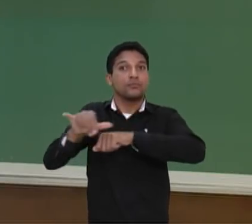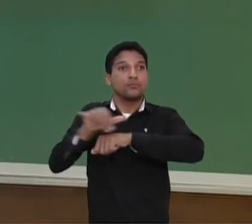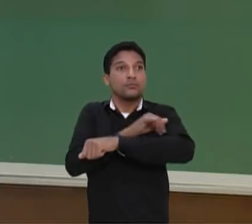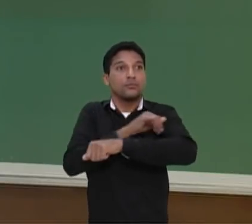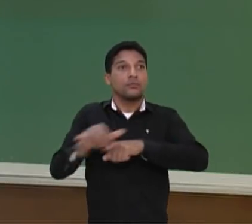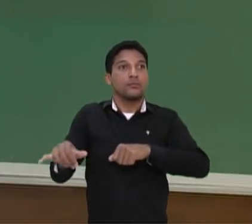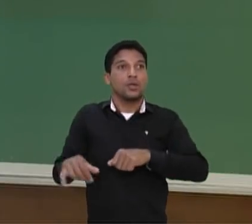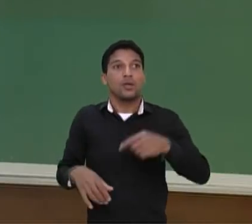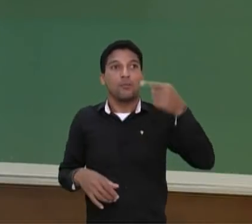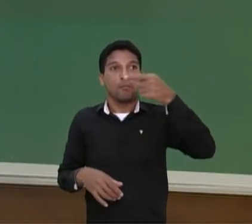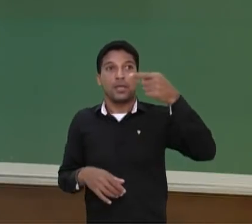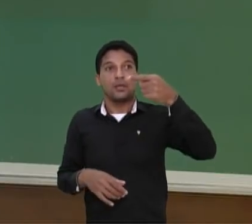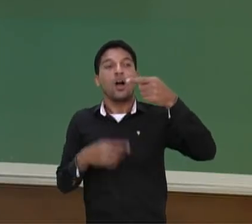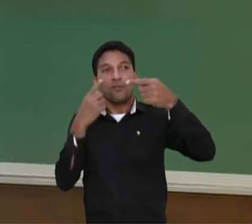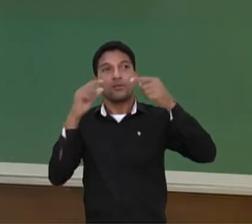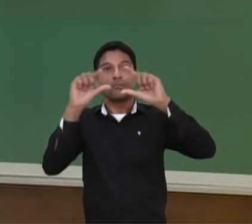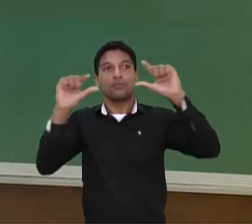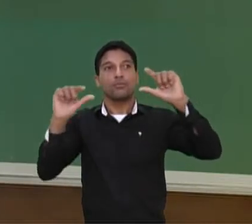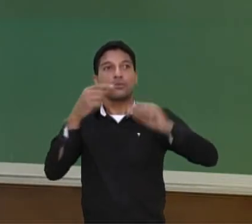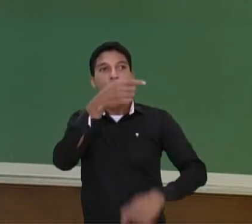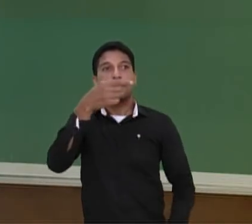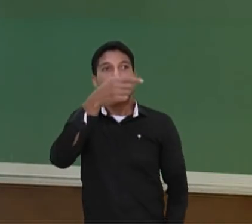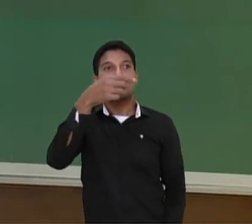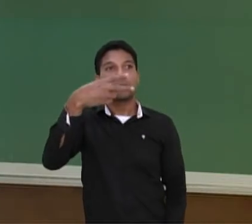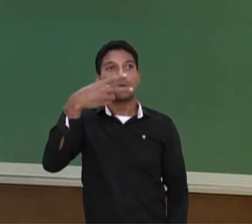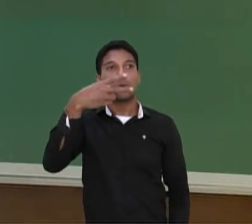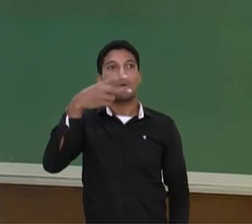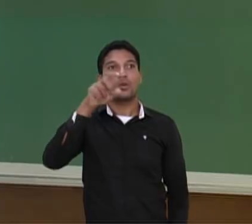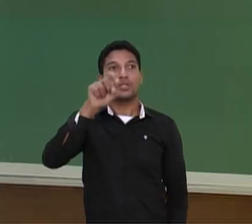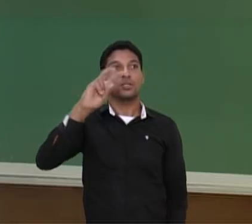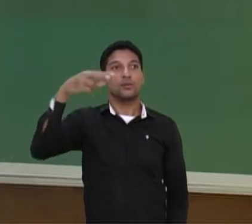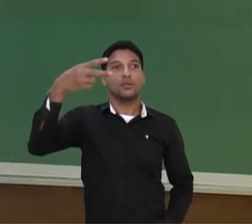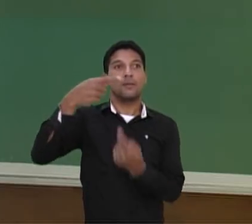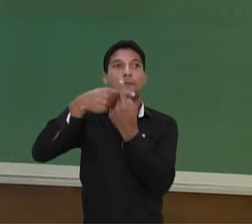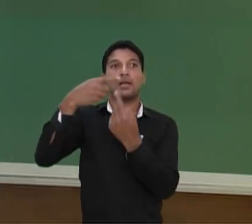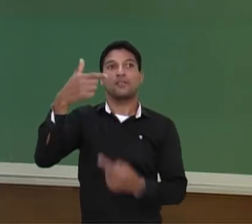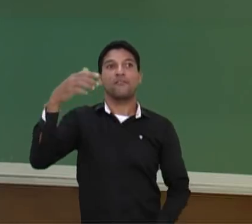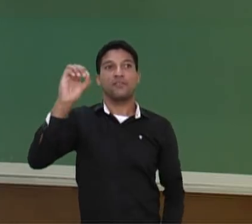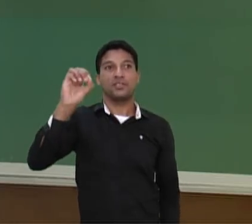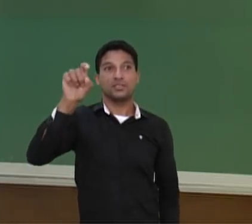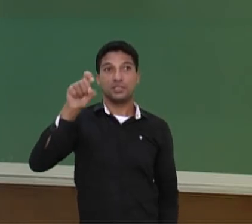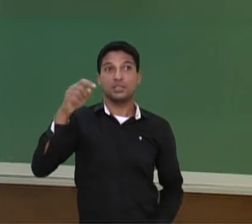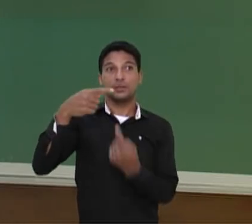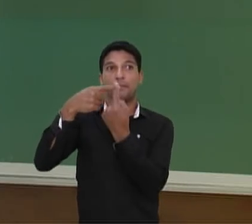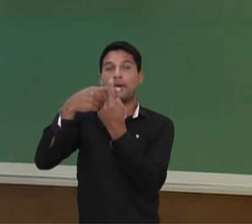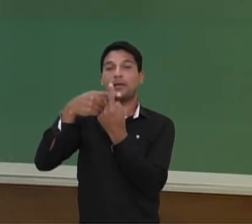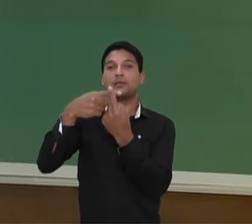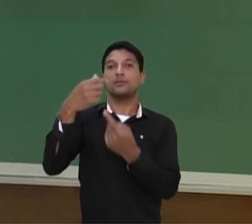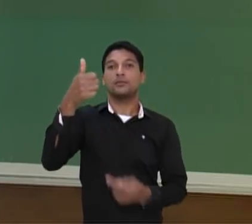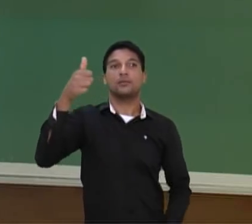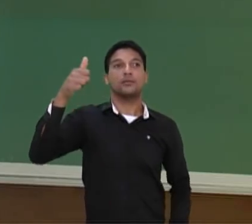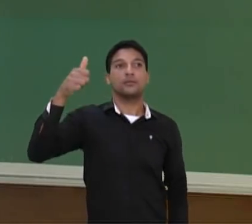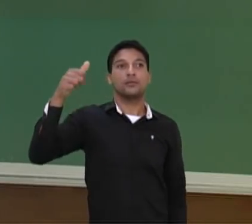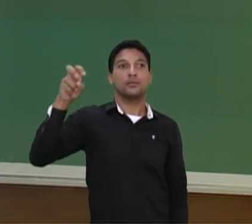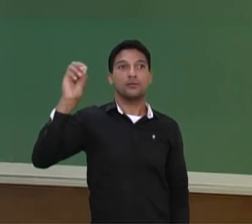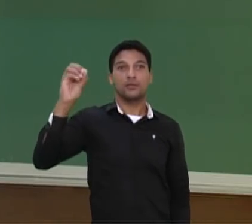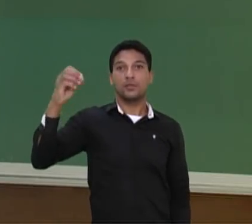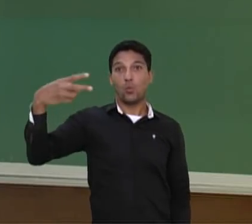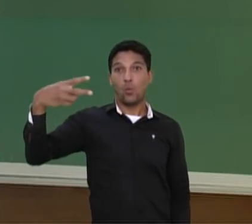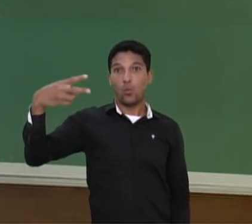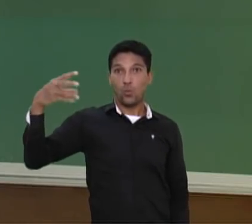2x ao quadrado mais x mais 150 é igual a zero b ao quadrado calcule o valor de delta aqui